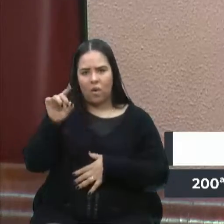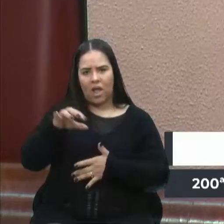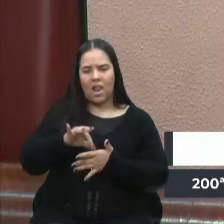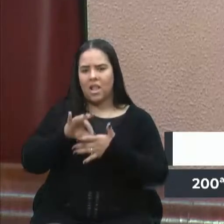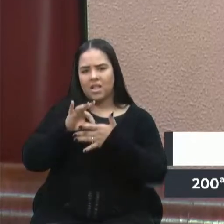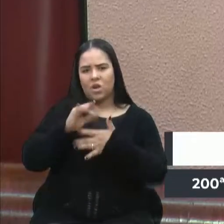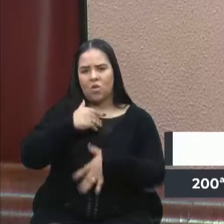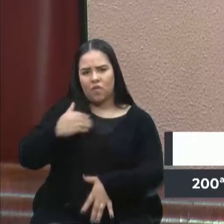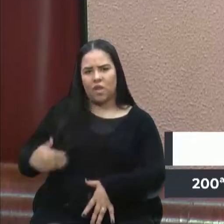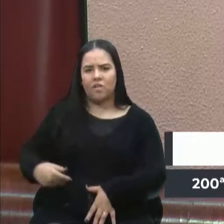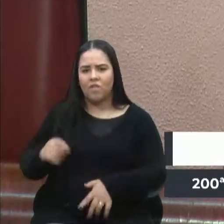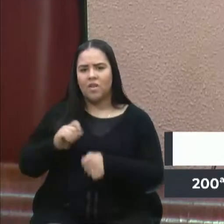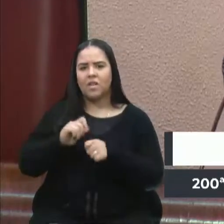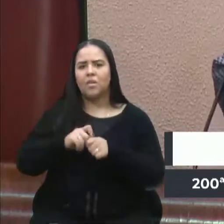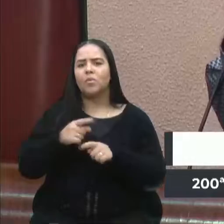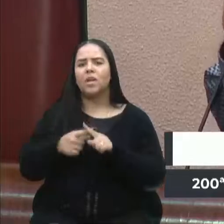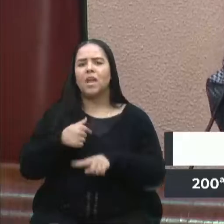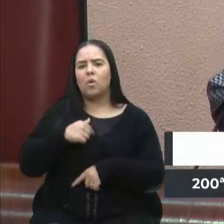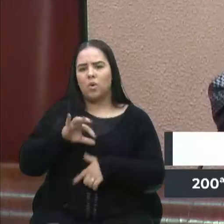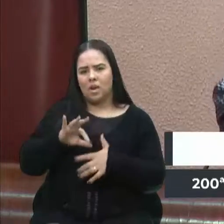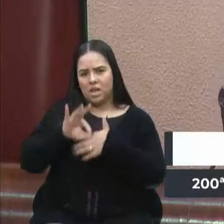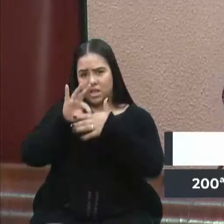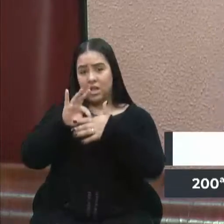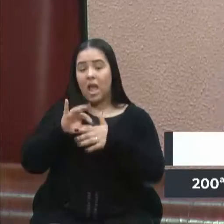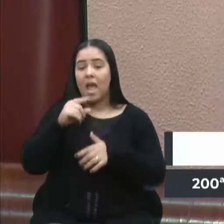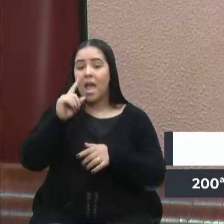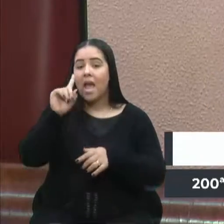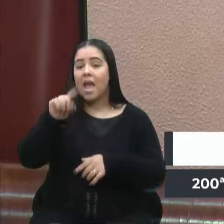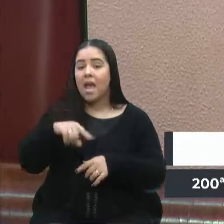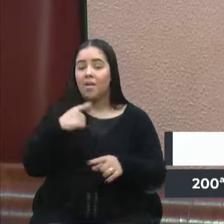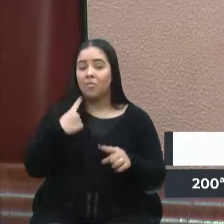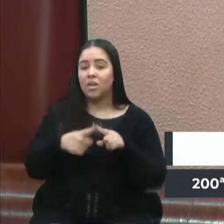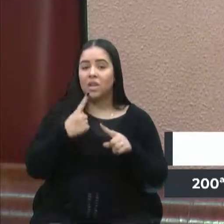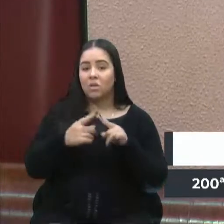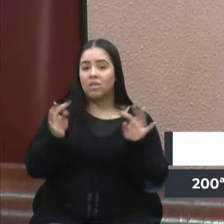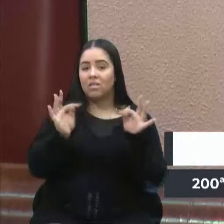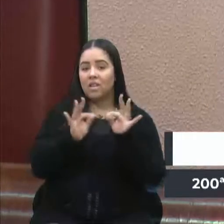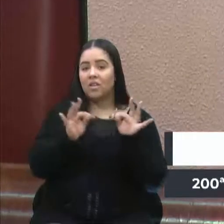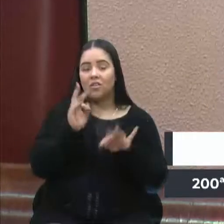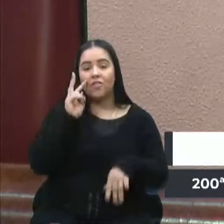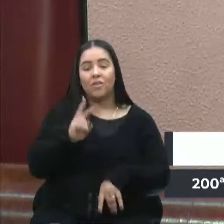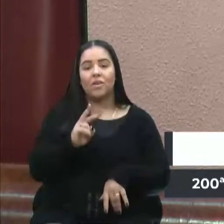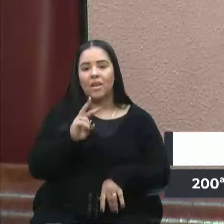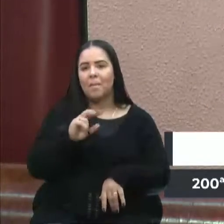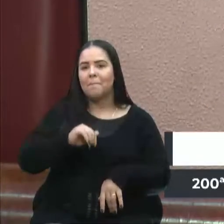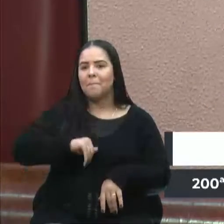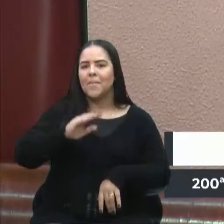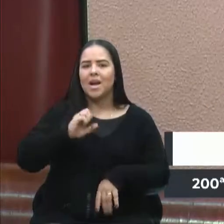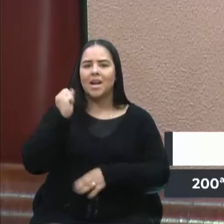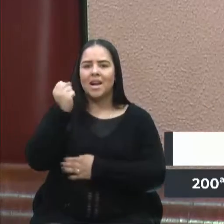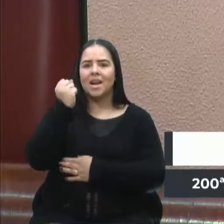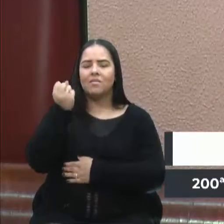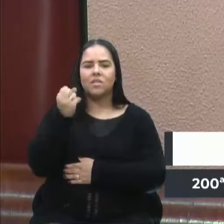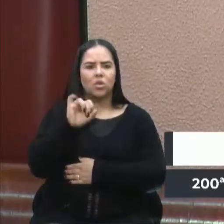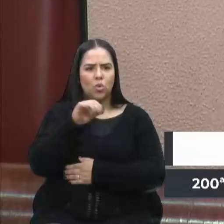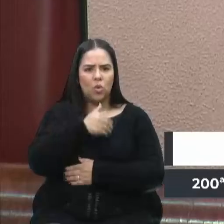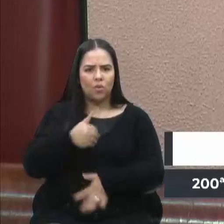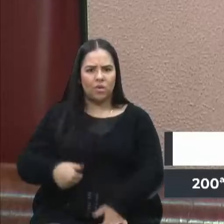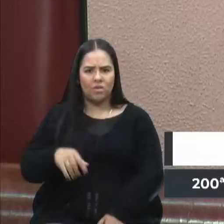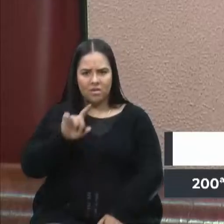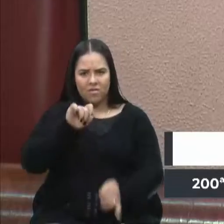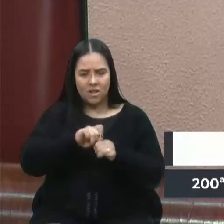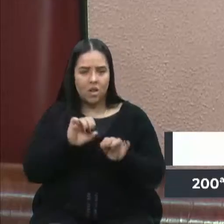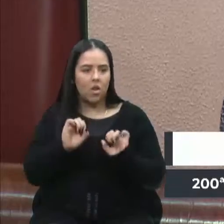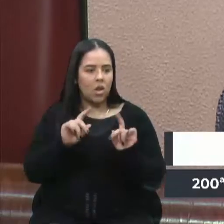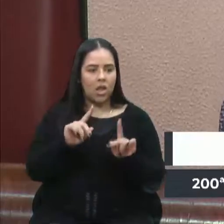vão fazer lá. Foram os técnicos que entenderam que é mais grave. Então, quando o governo não faz, é porque não